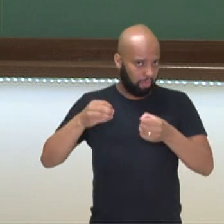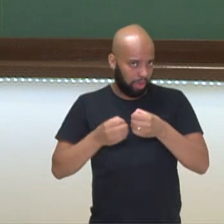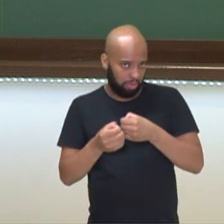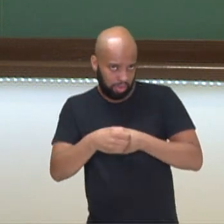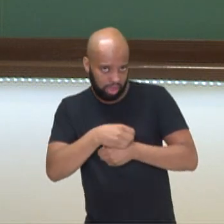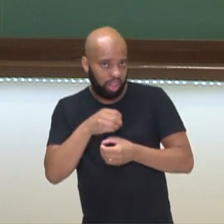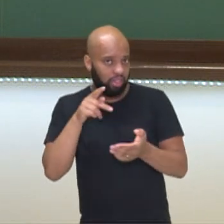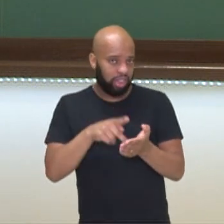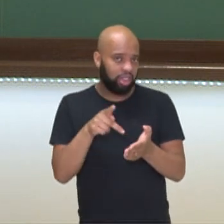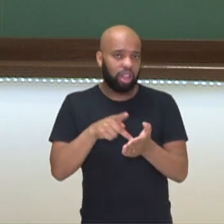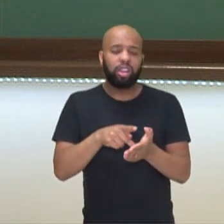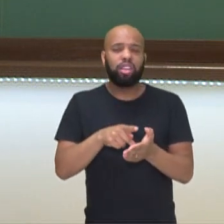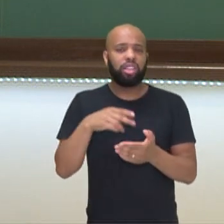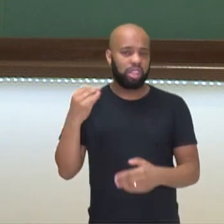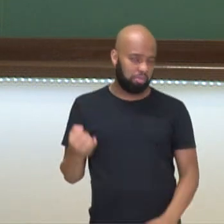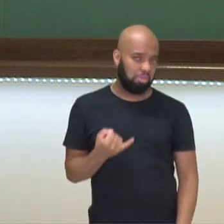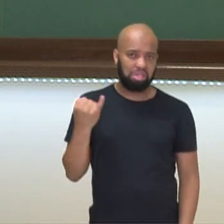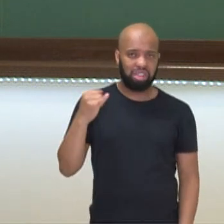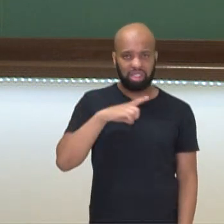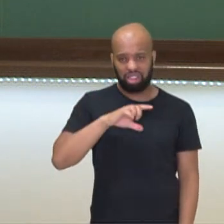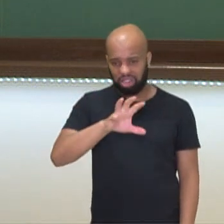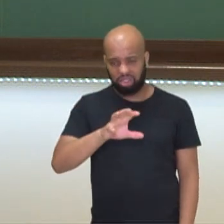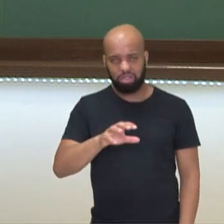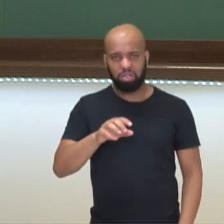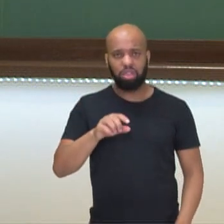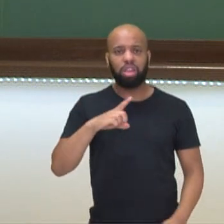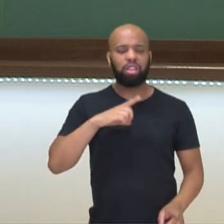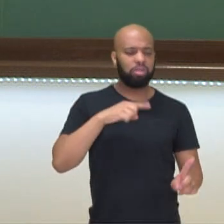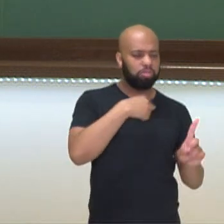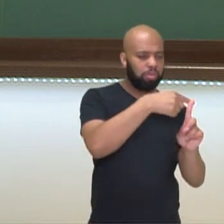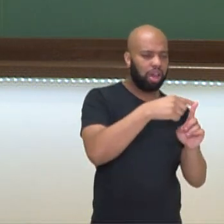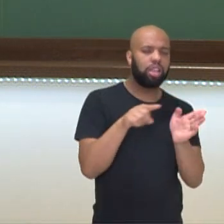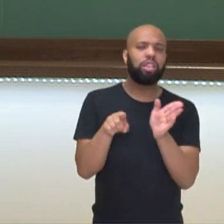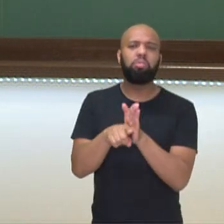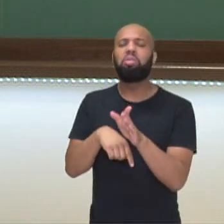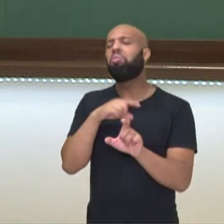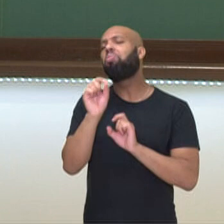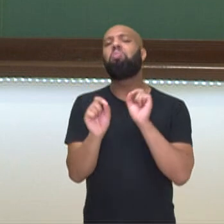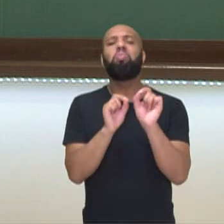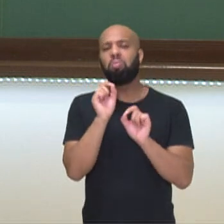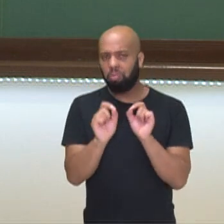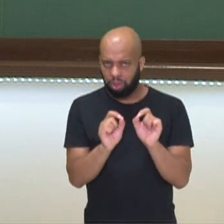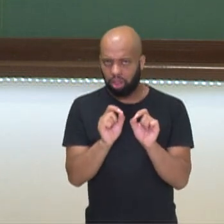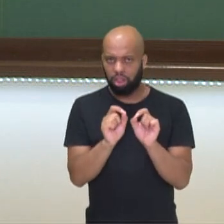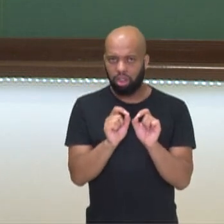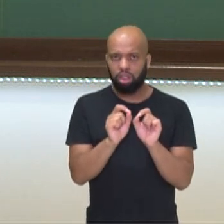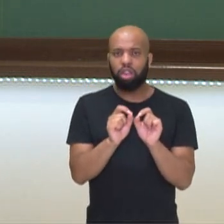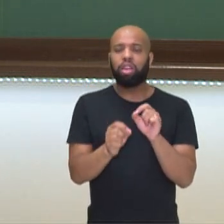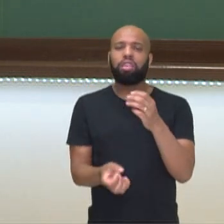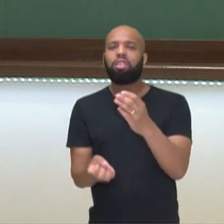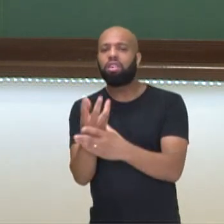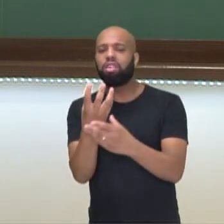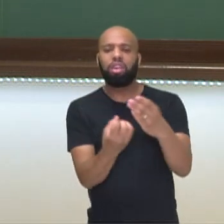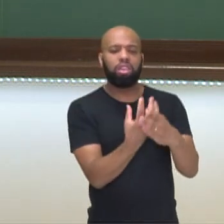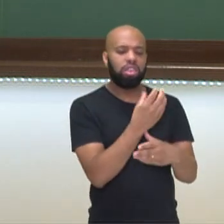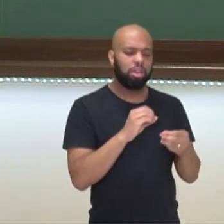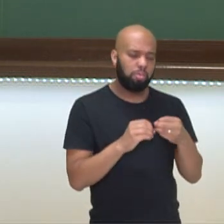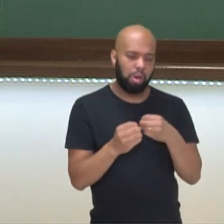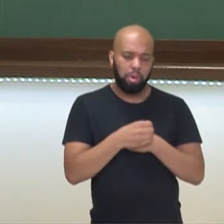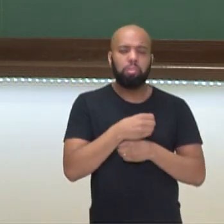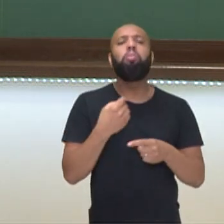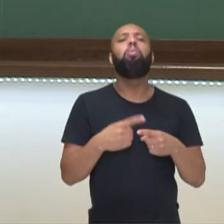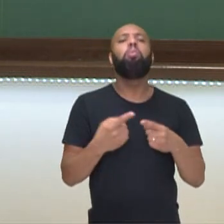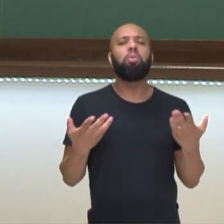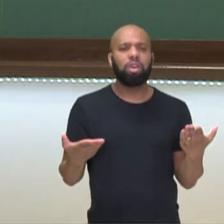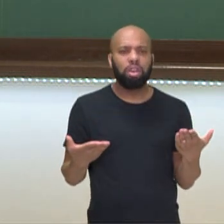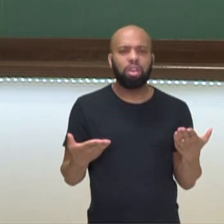metropolitanas? Qual que é a importância? Quais os aspectos positivos e os aspectos negativos da criação de regiões